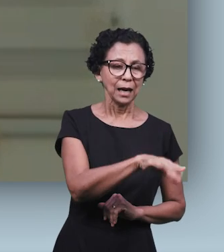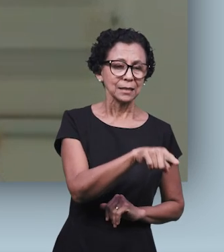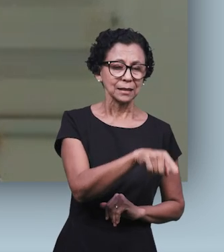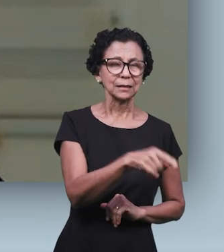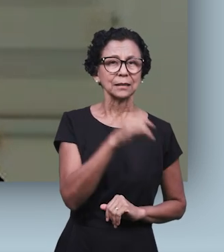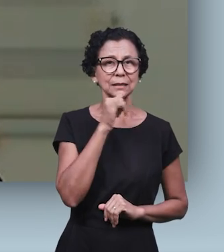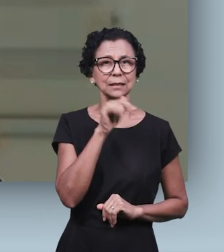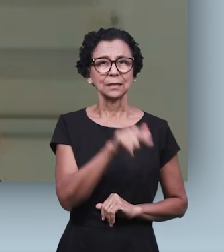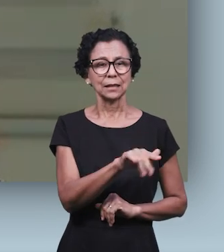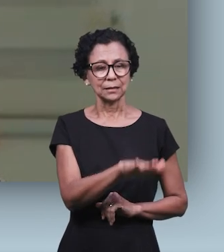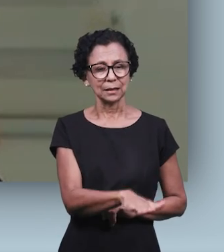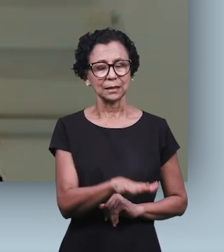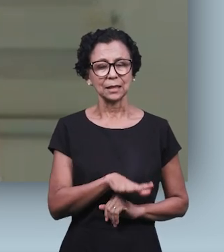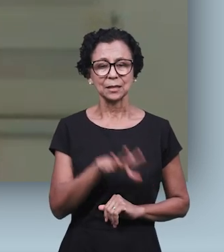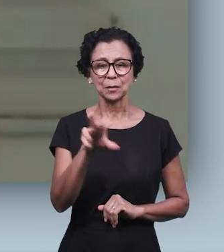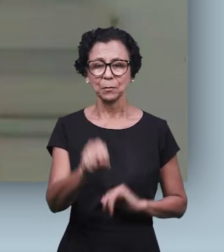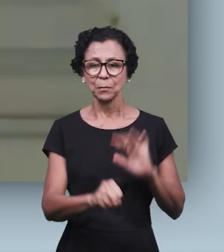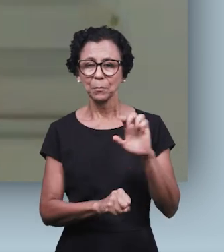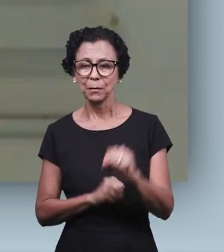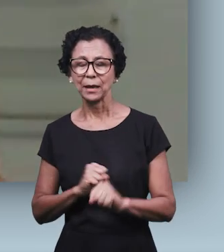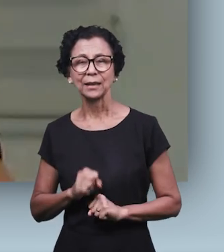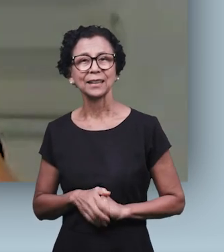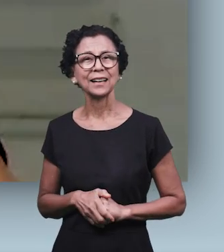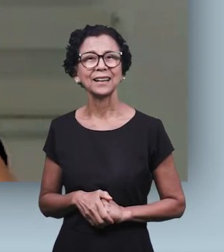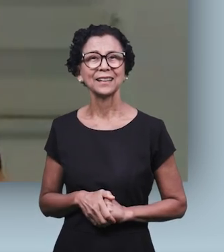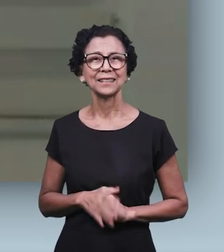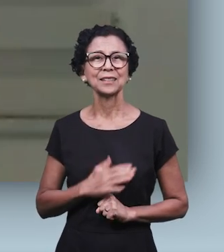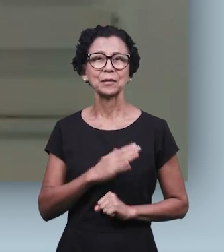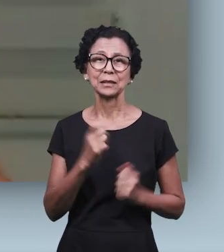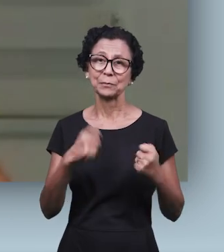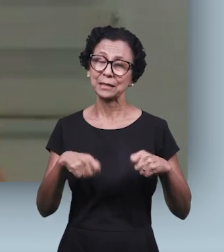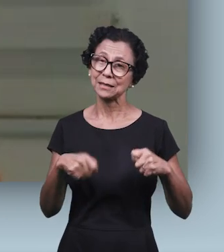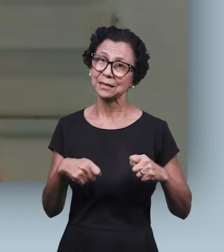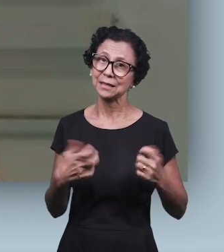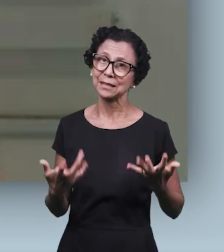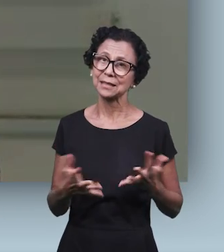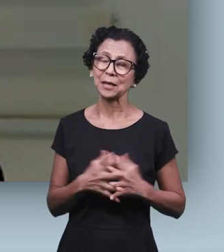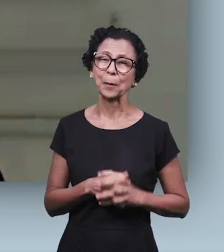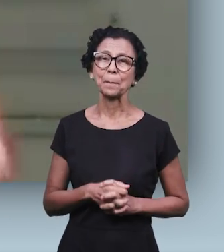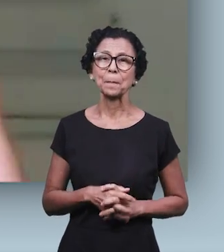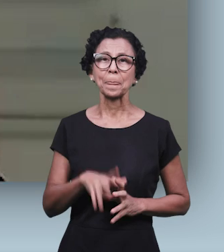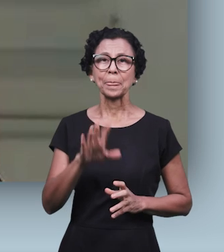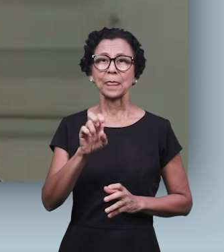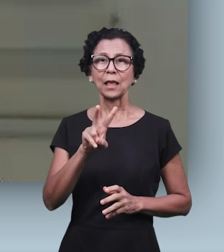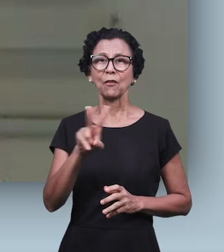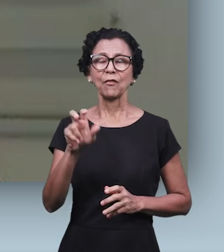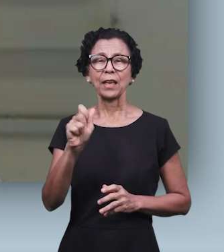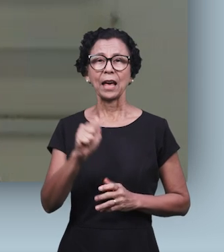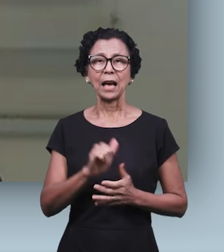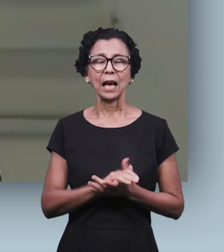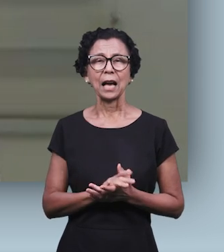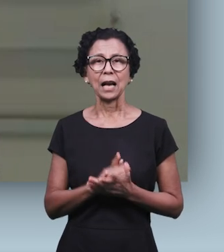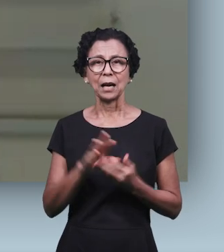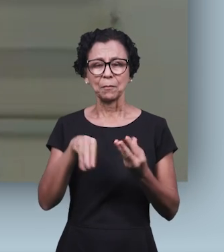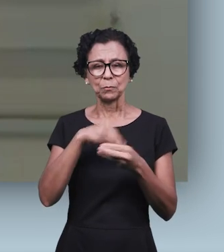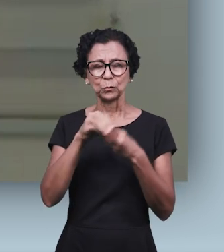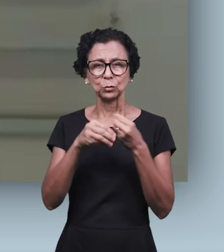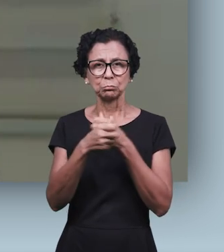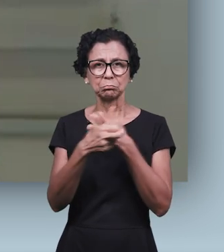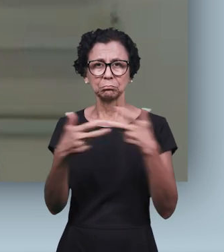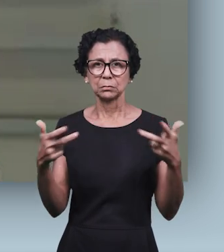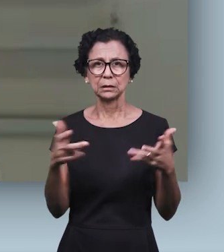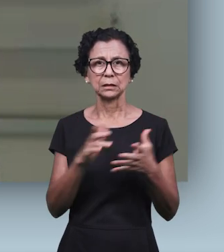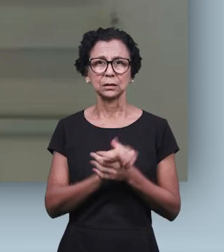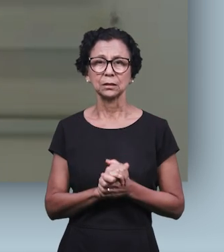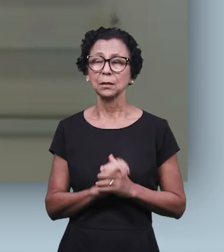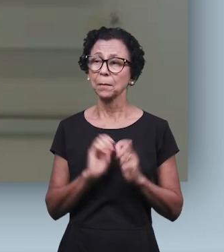vai pegar. A professora pode fazer com que a criança passe no corpo. Por exemplo, um EVA com glitter, né? A criança pode